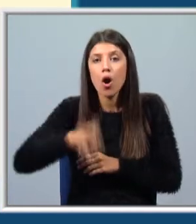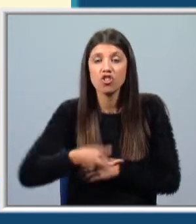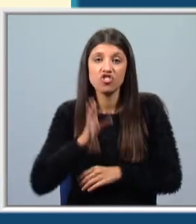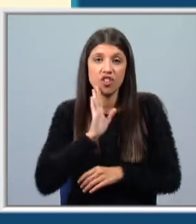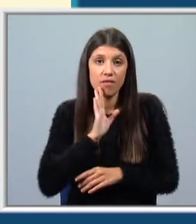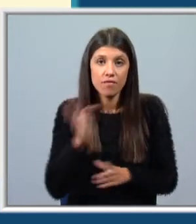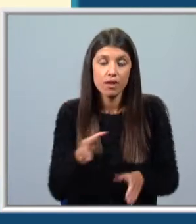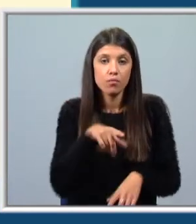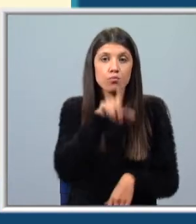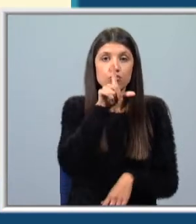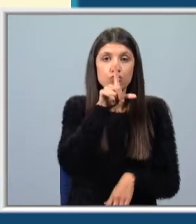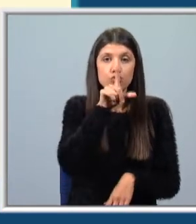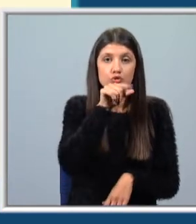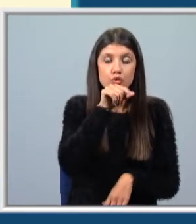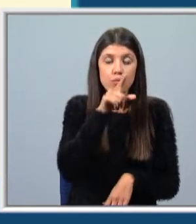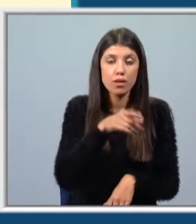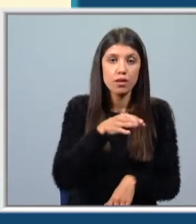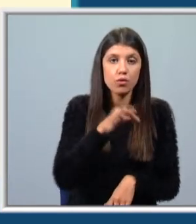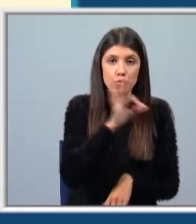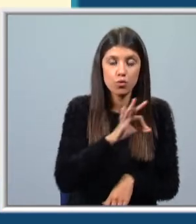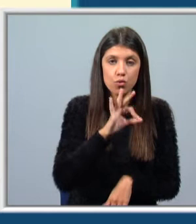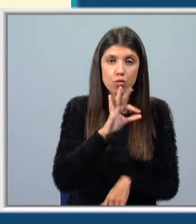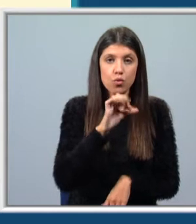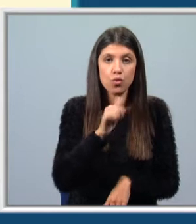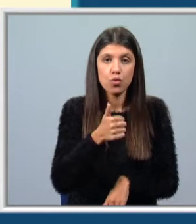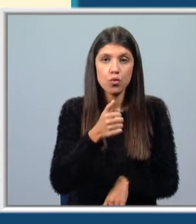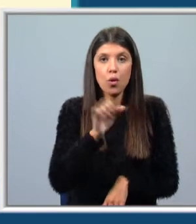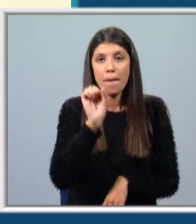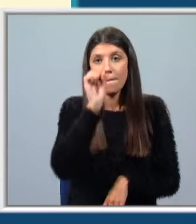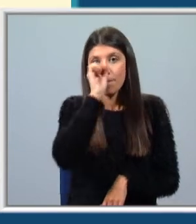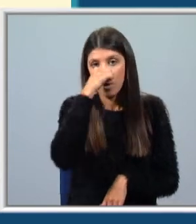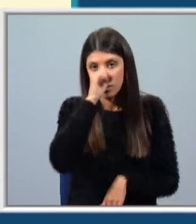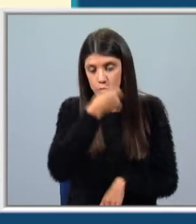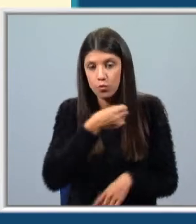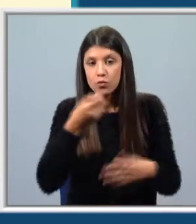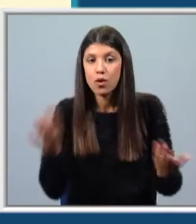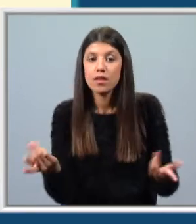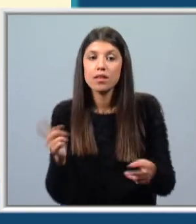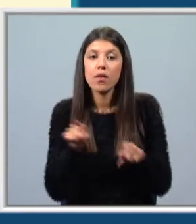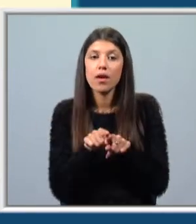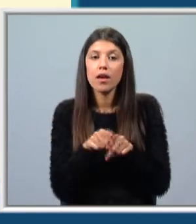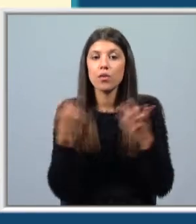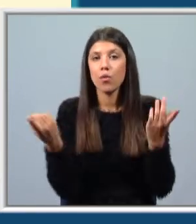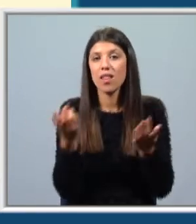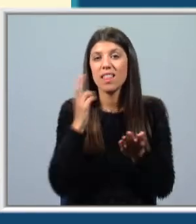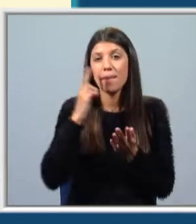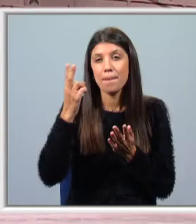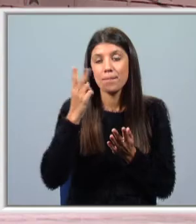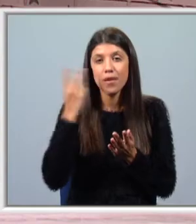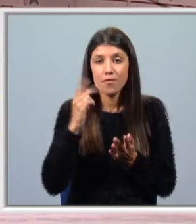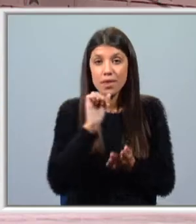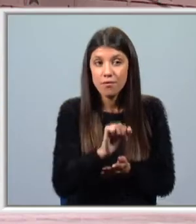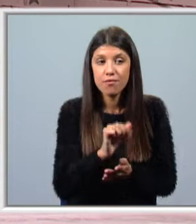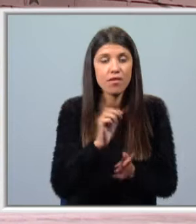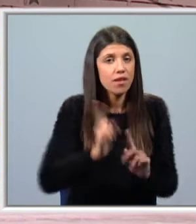Borrachudo, também uma recolha de Adolfo Coelho, e por isso eu não vos trago a biografia, porque já tínhamos visto. Mas se